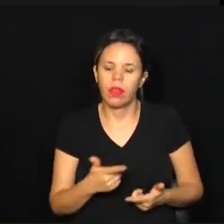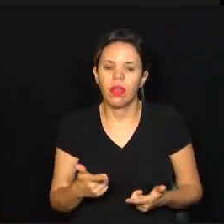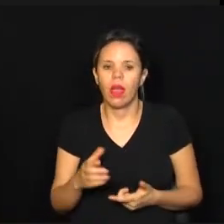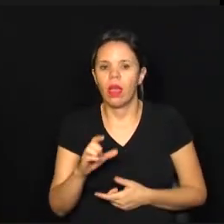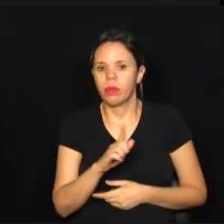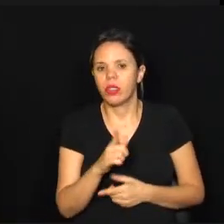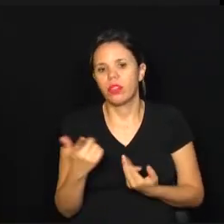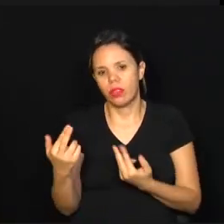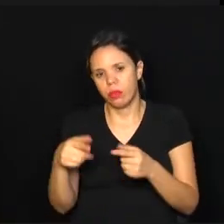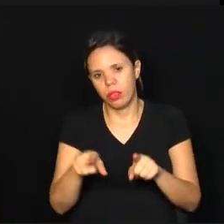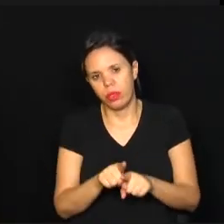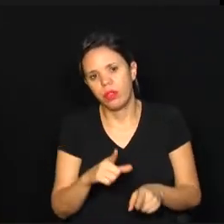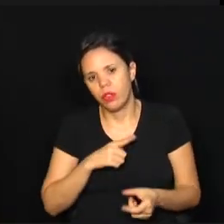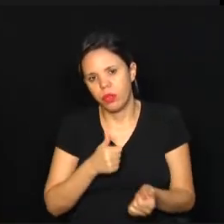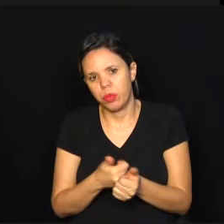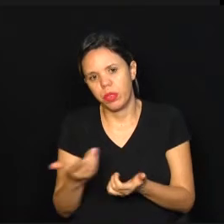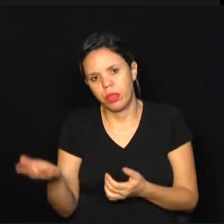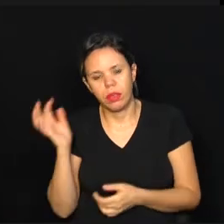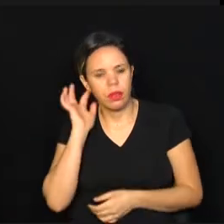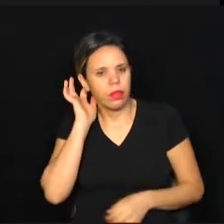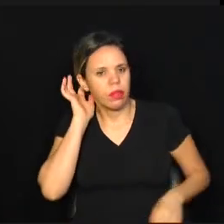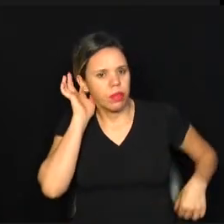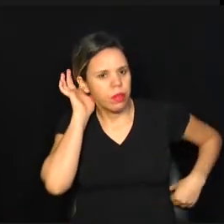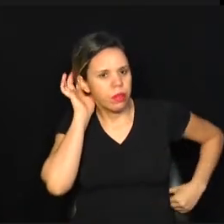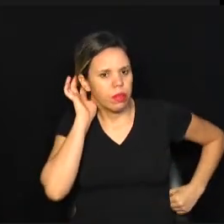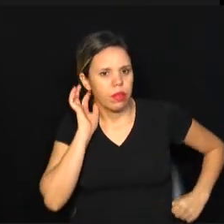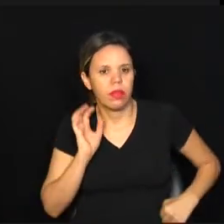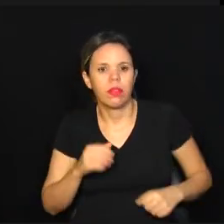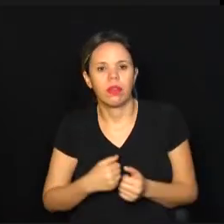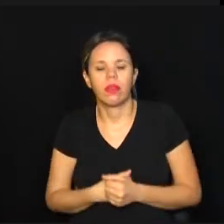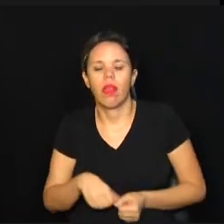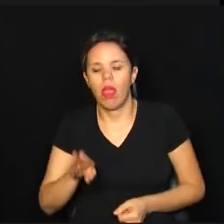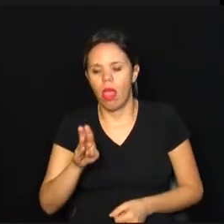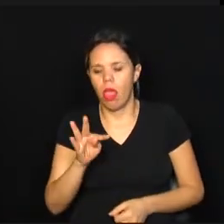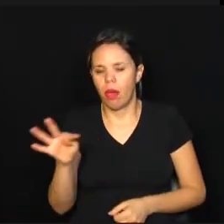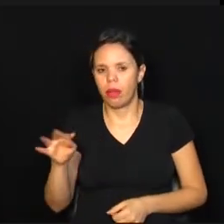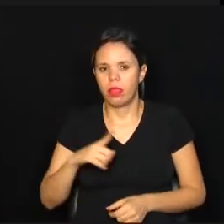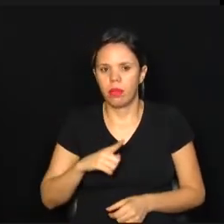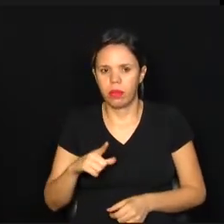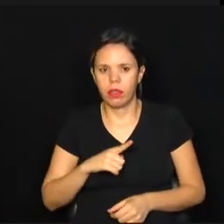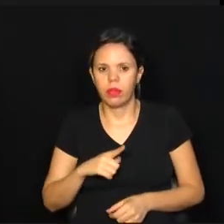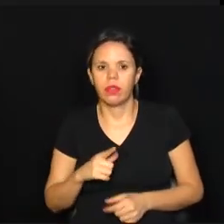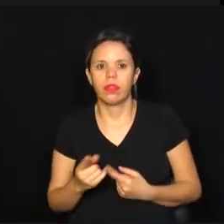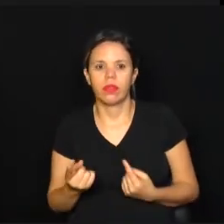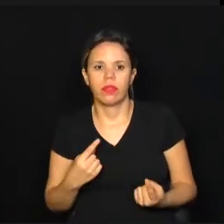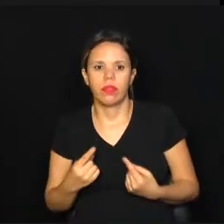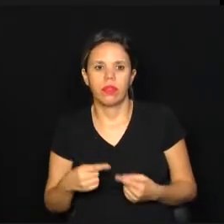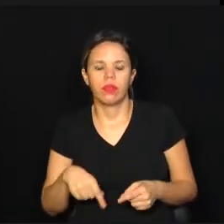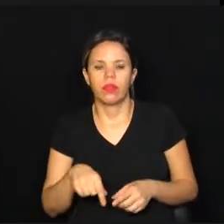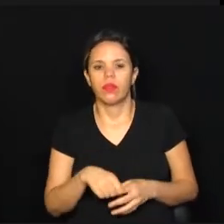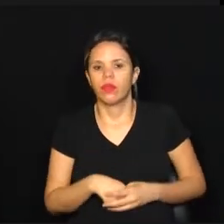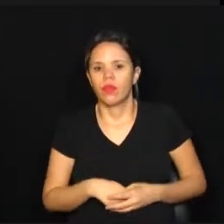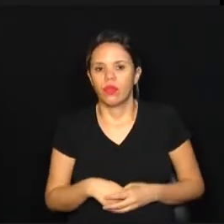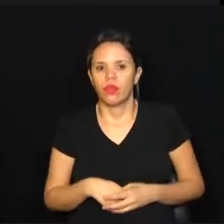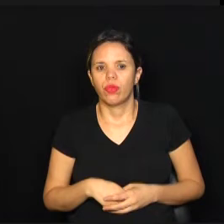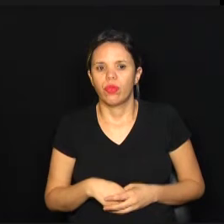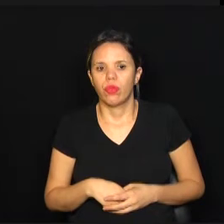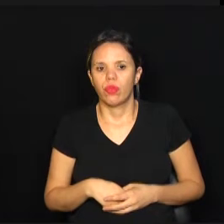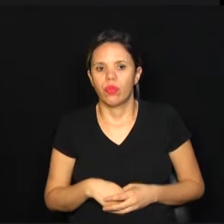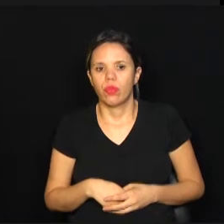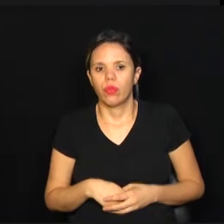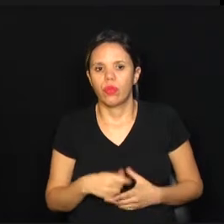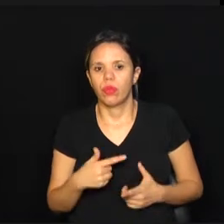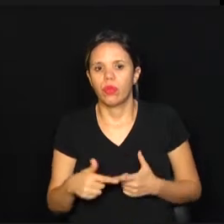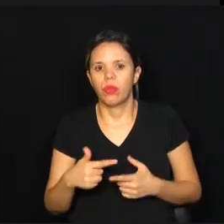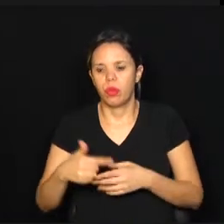Grande, mas tivemos aqui próximo também com a passagem do BRT, com a questão dos rolos que passaram lá, deram